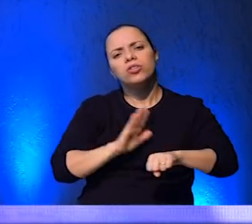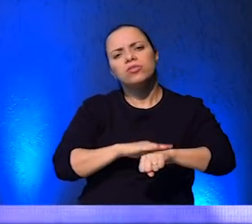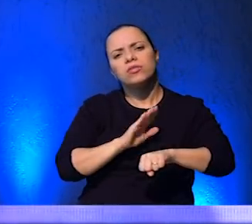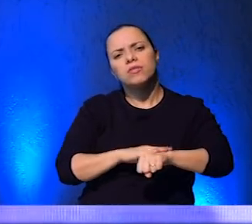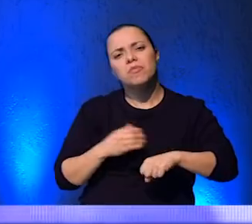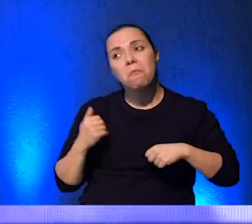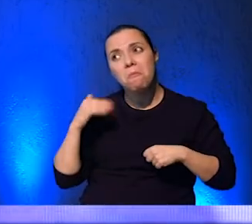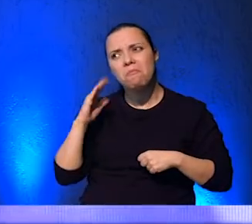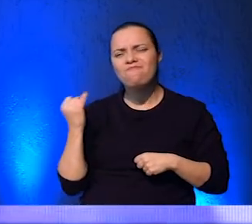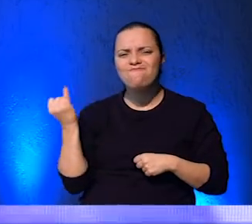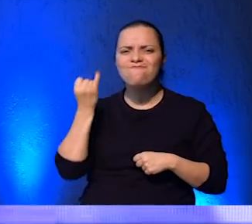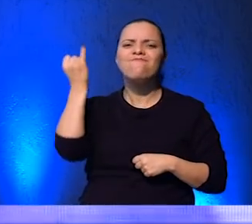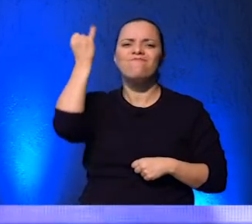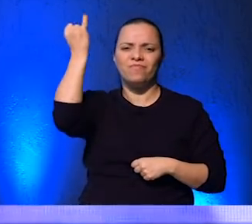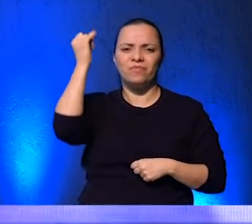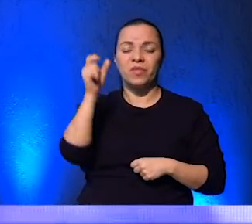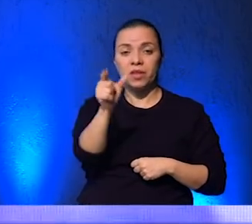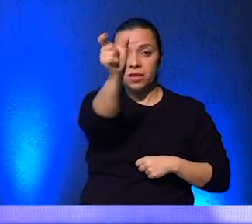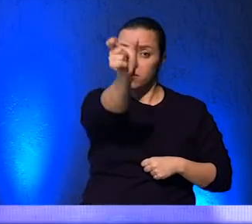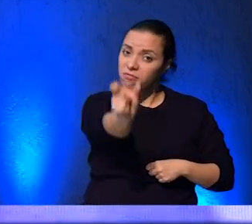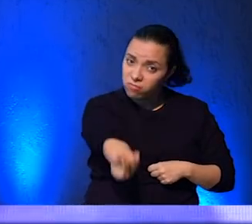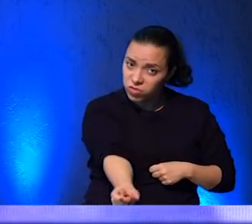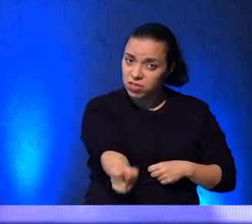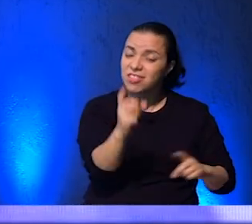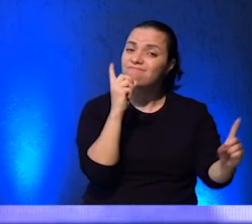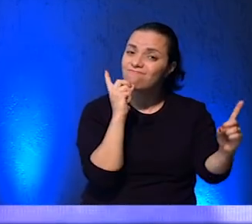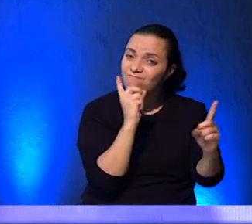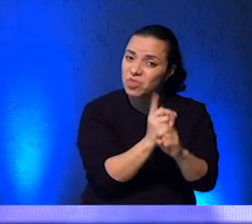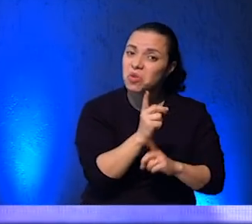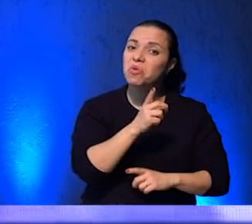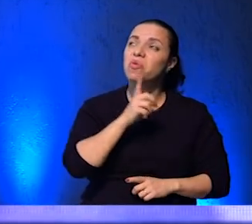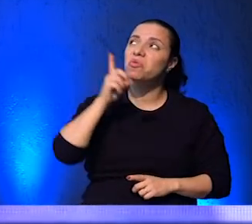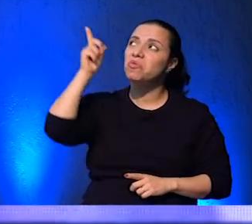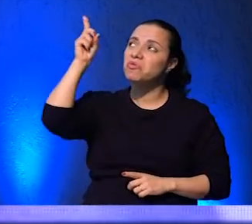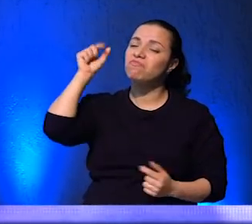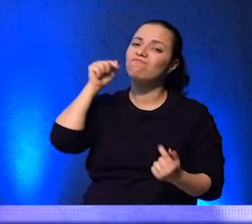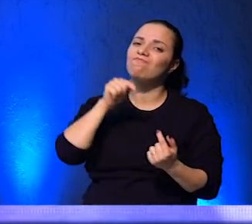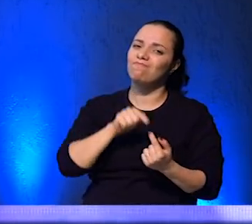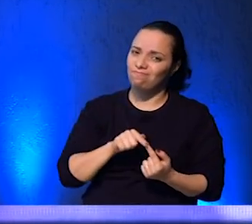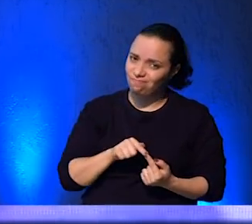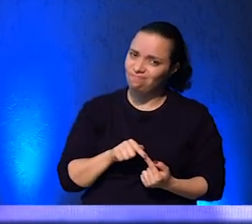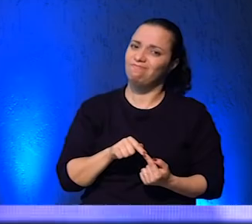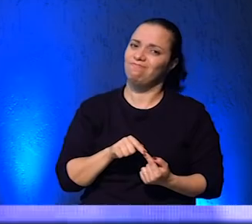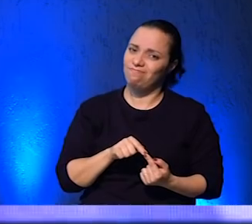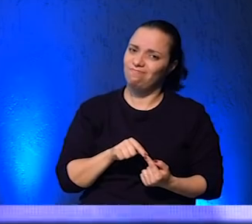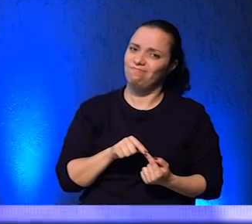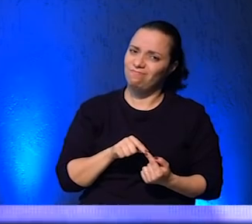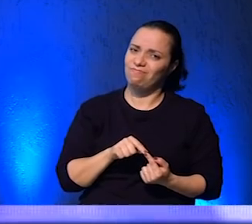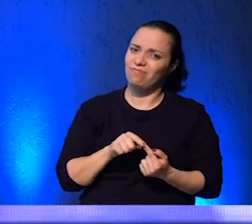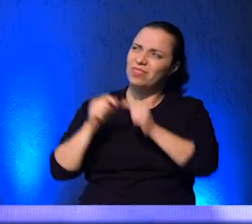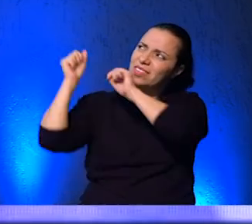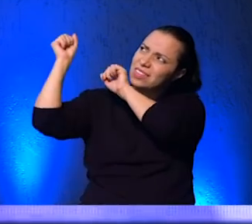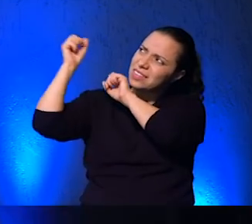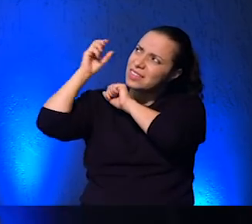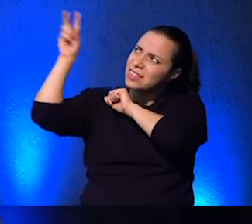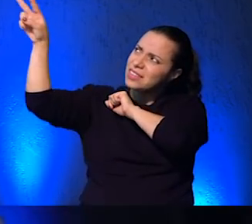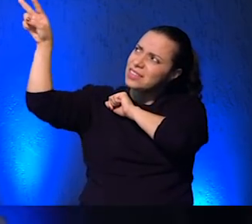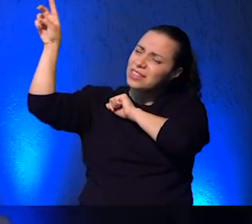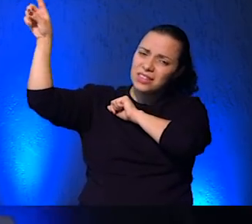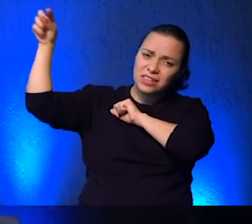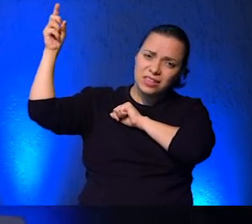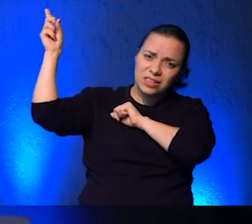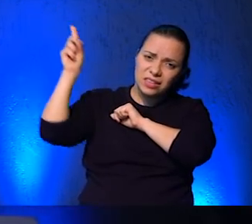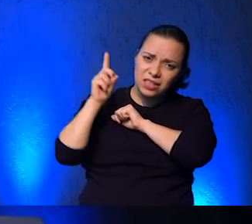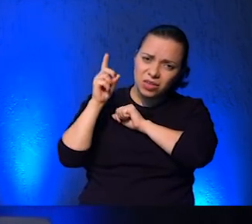acha e graça diante do senhor se você achar graça diante do senhor se deus olhar para você